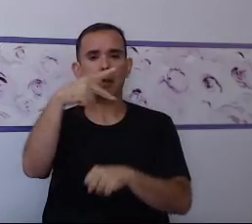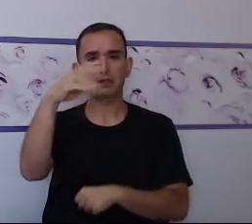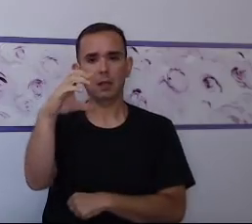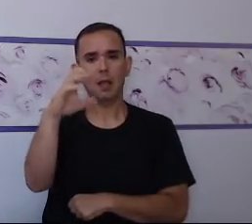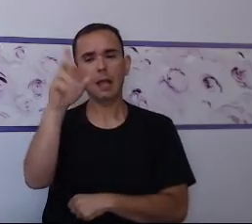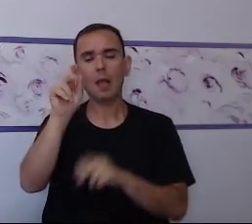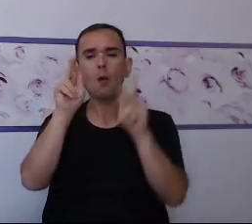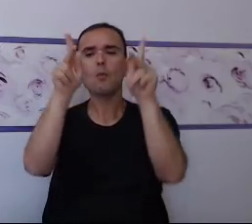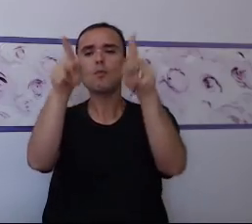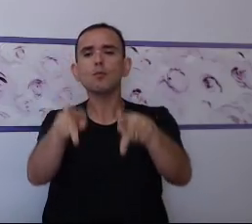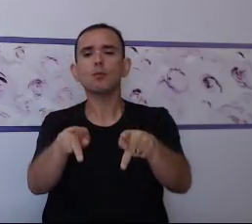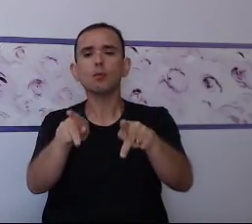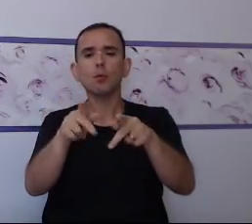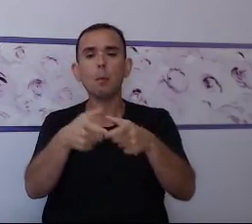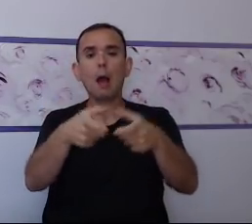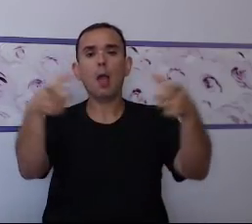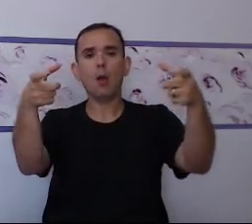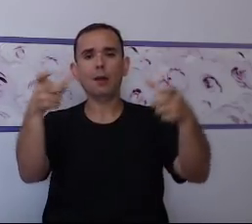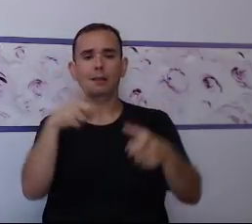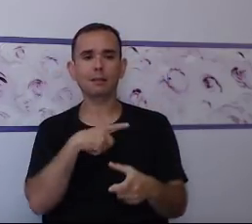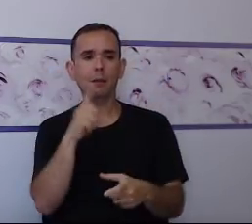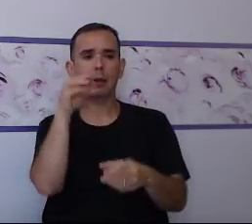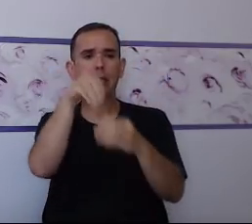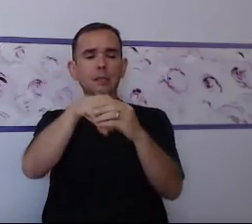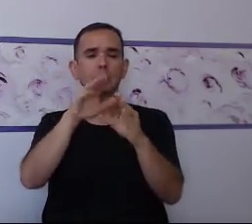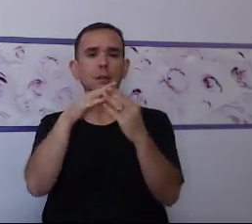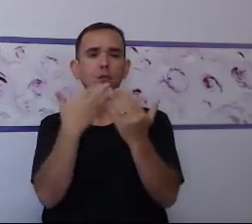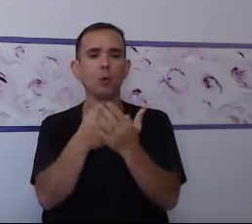é o público maior que nós temos, né, na rede